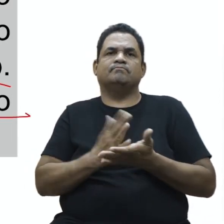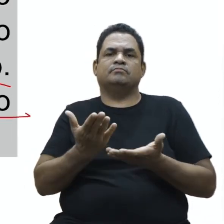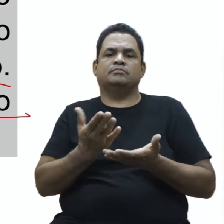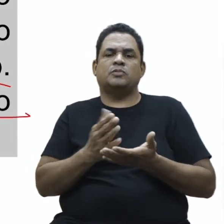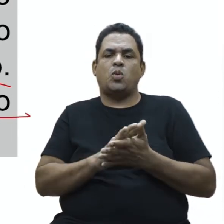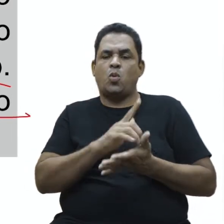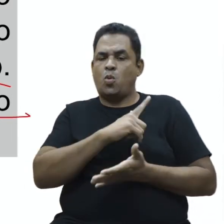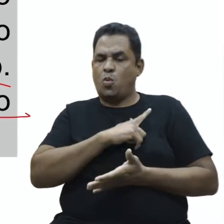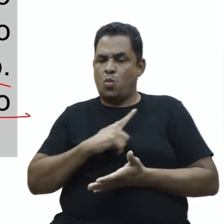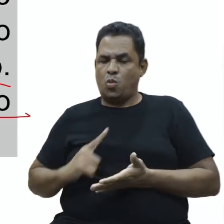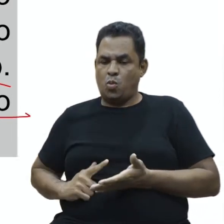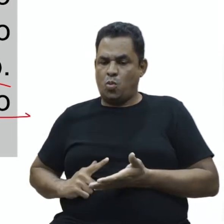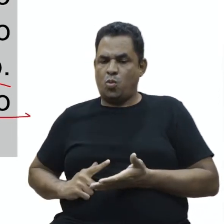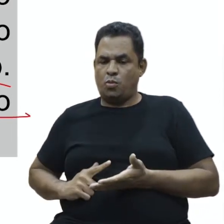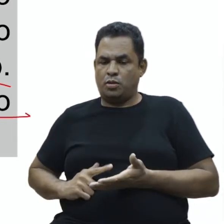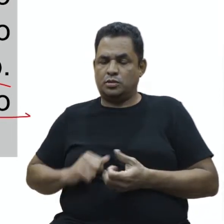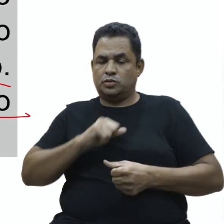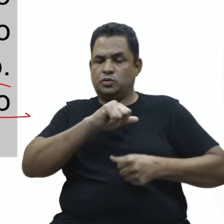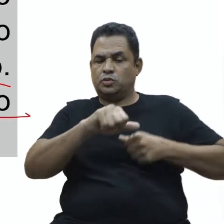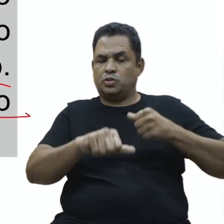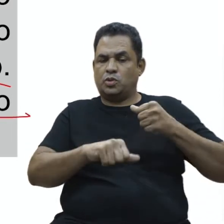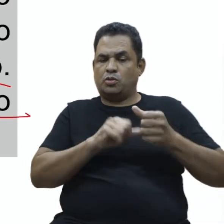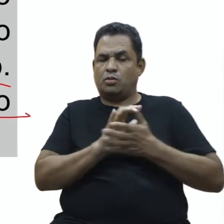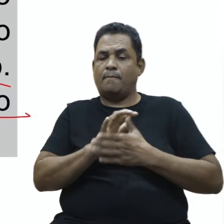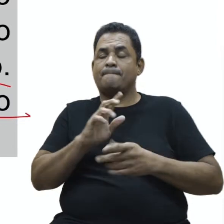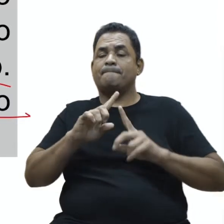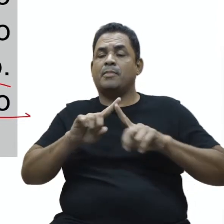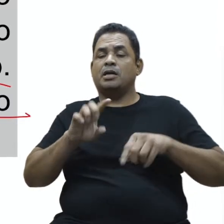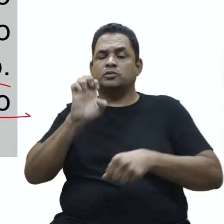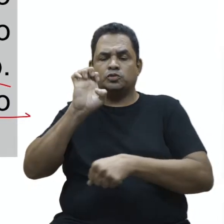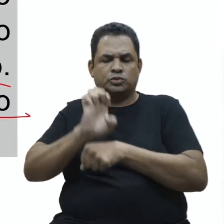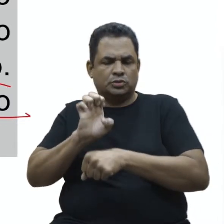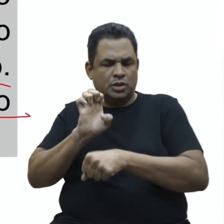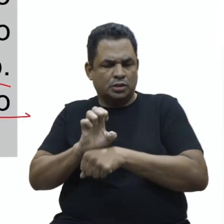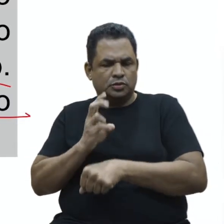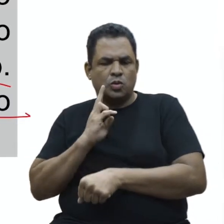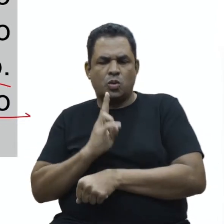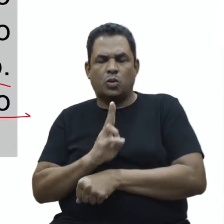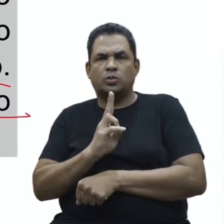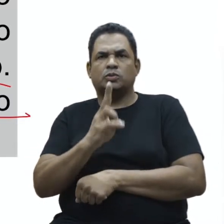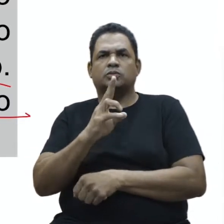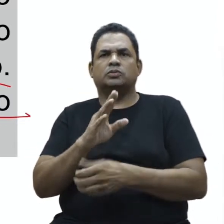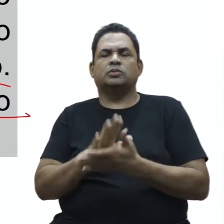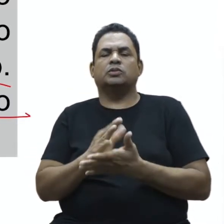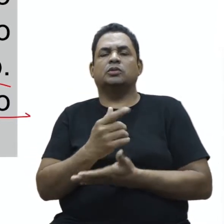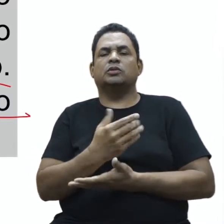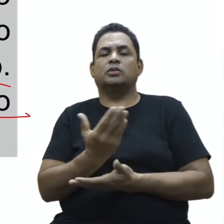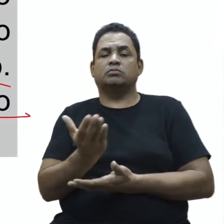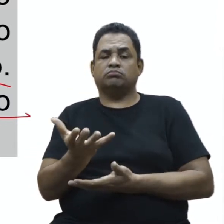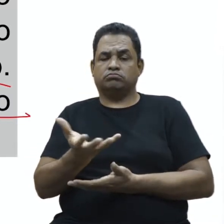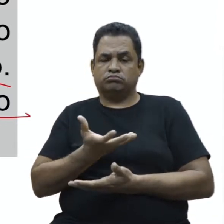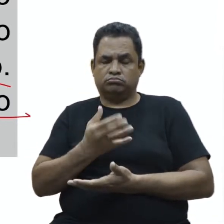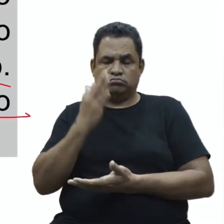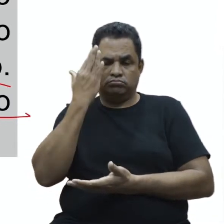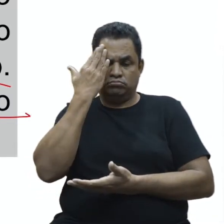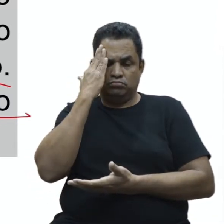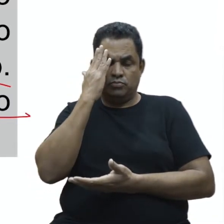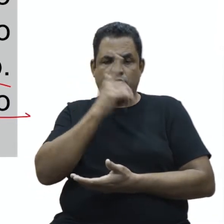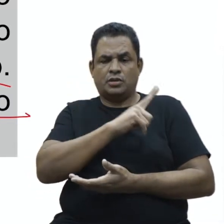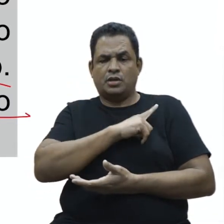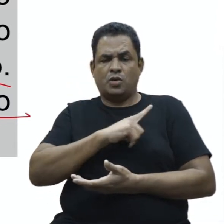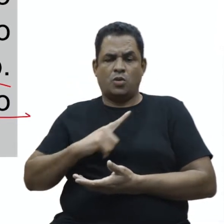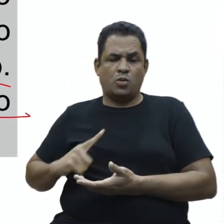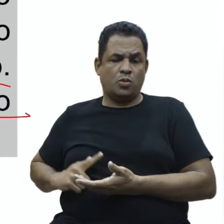Estado continua. O Estado permanece. Então, o que eu quero que vocês entendam aqui? Que o governo, ele